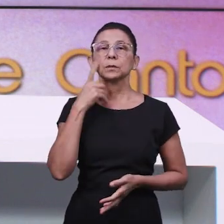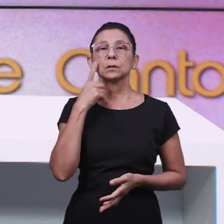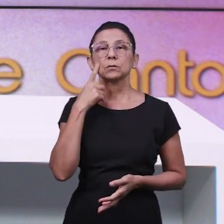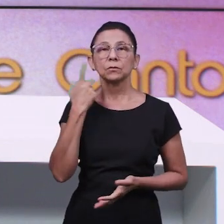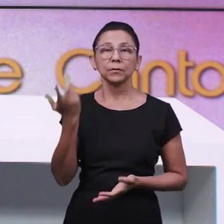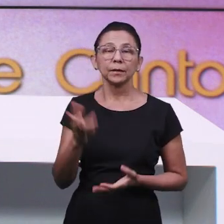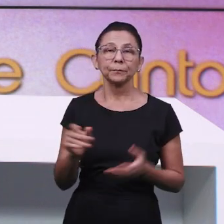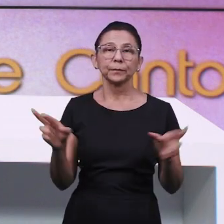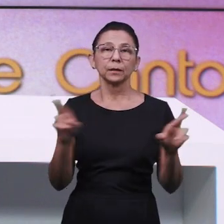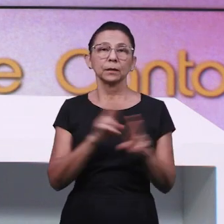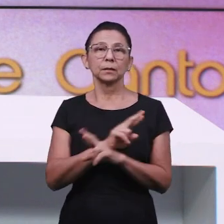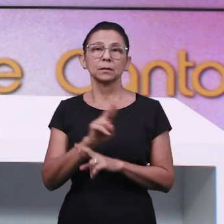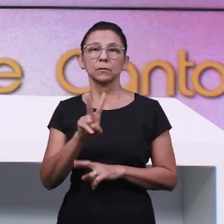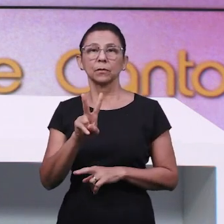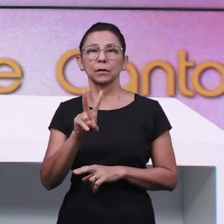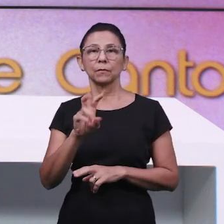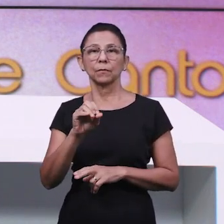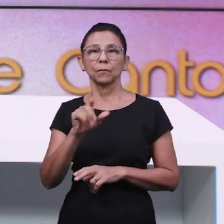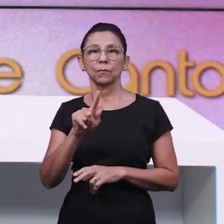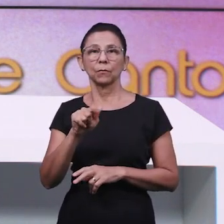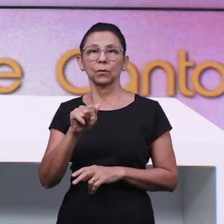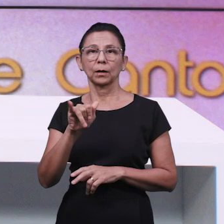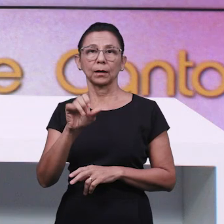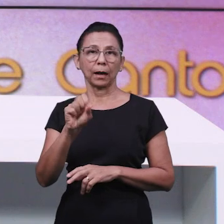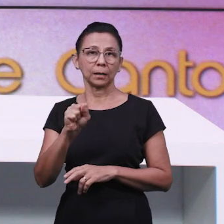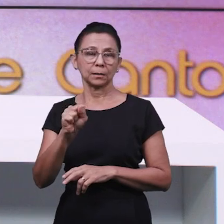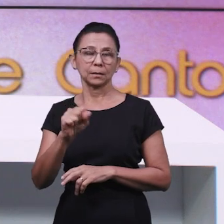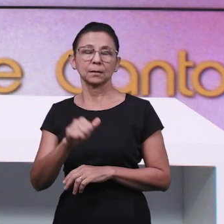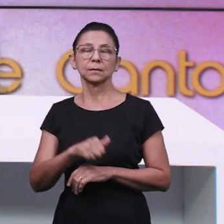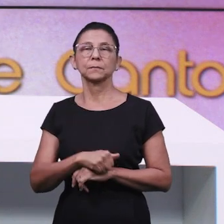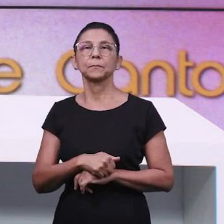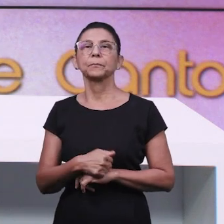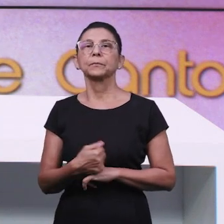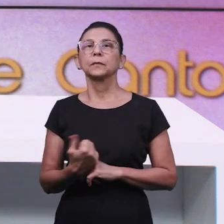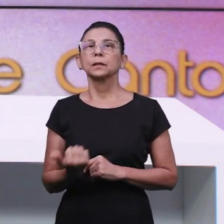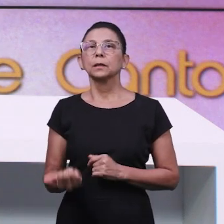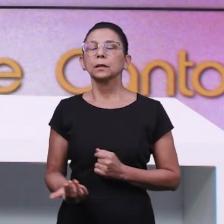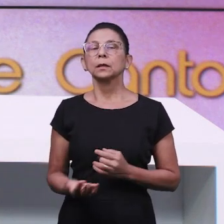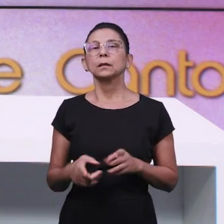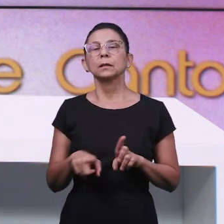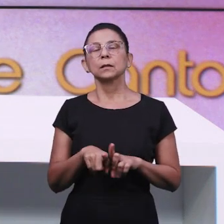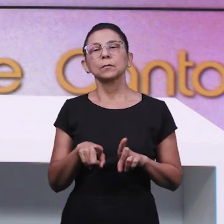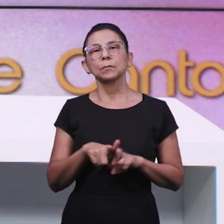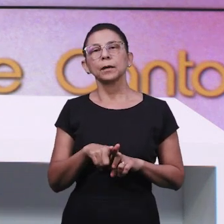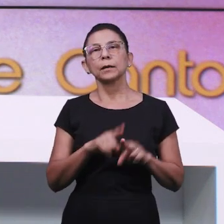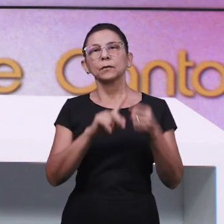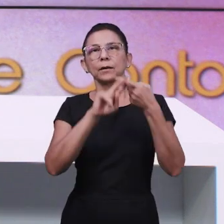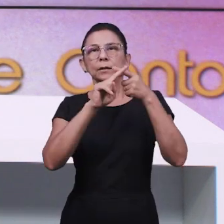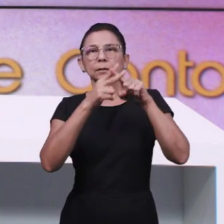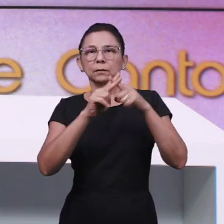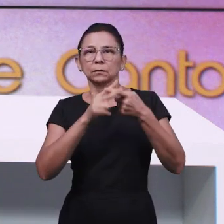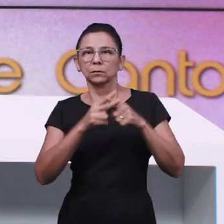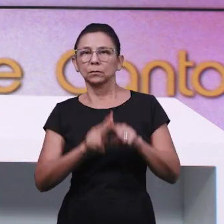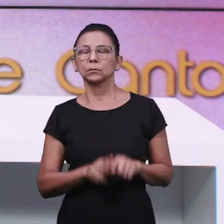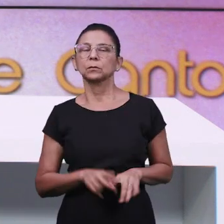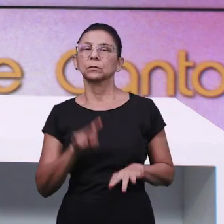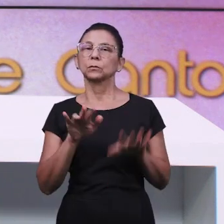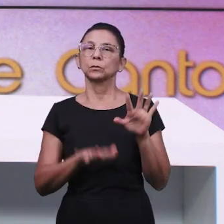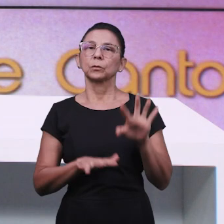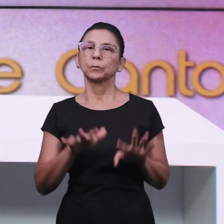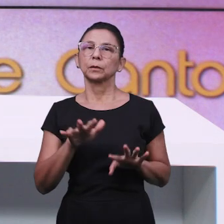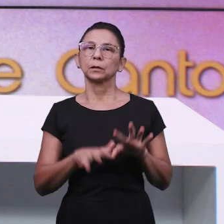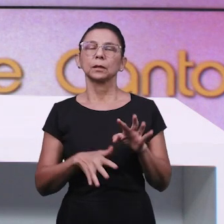relação às vogais, e também vai ser moldado conforme o movimento dos nossos